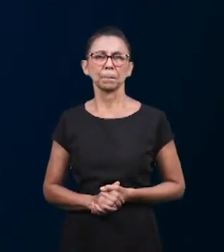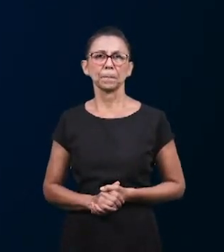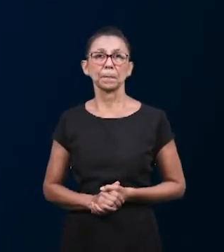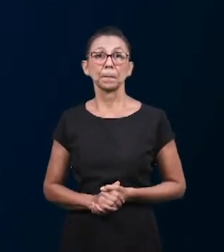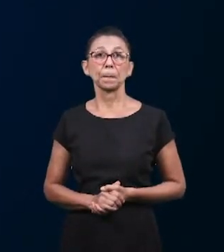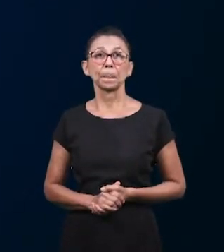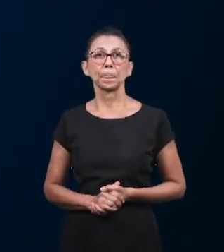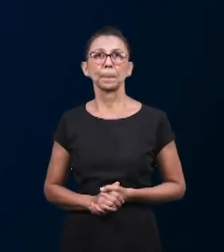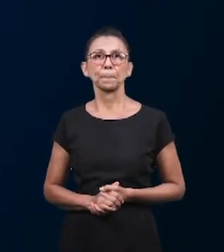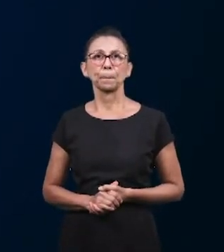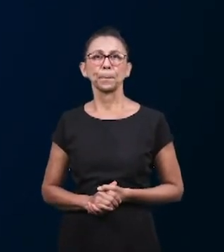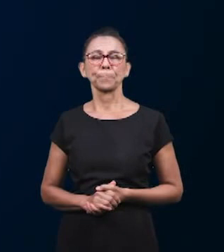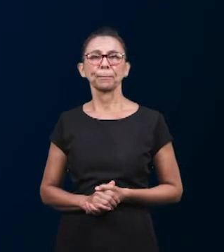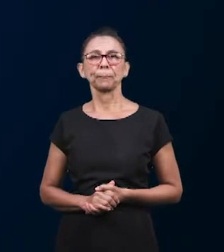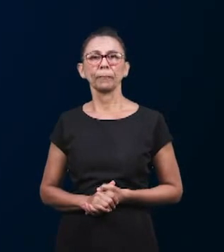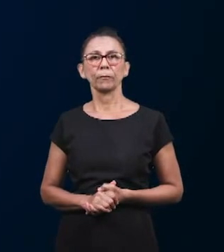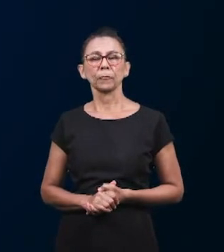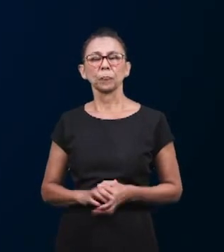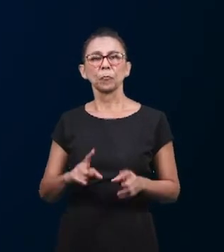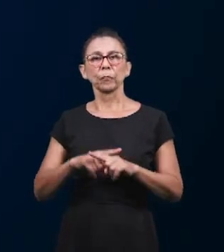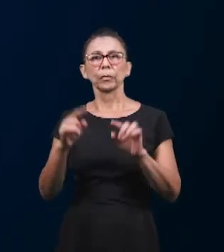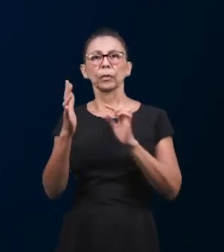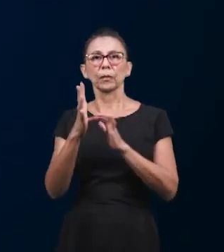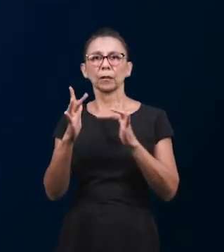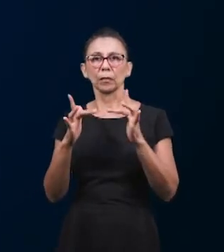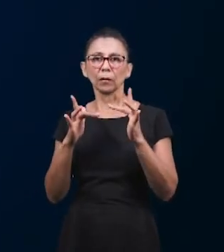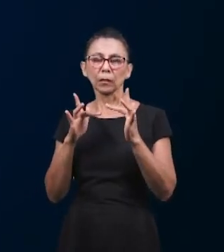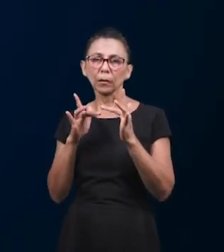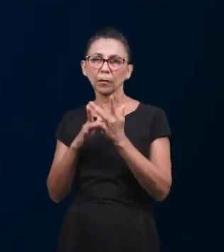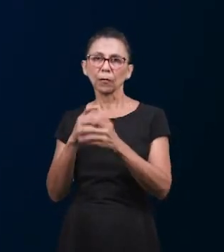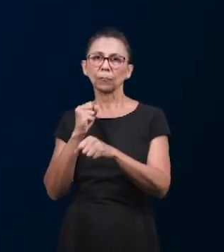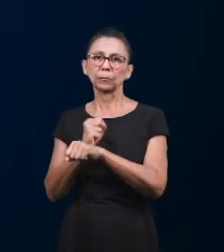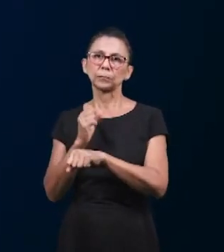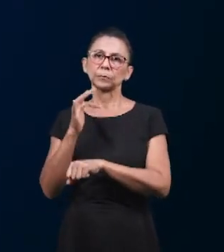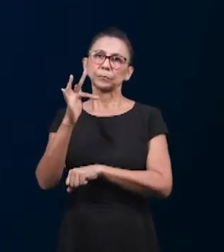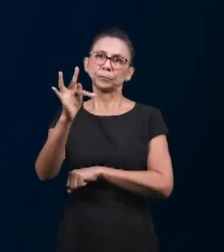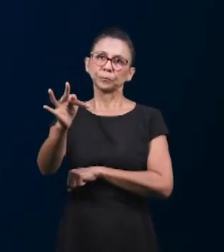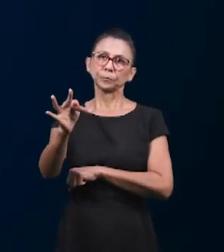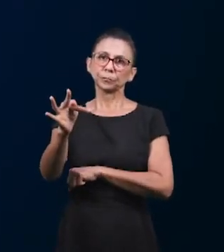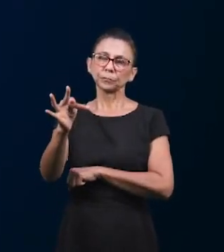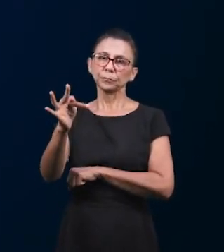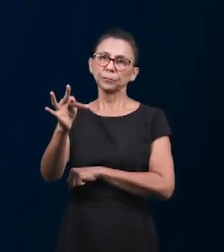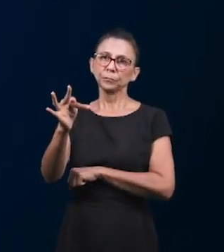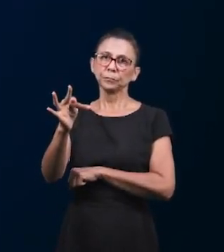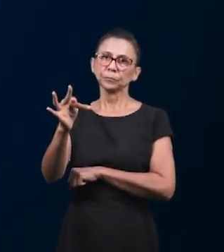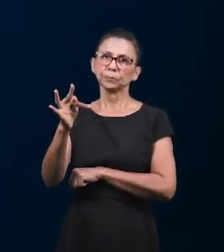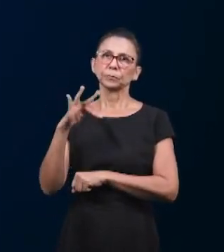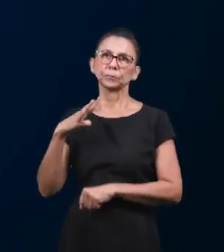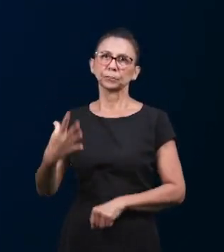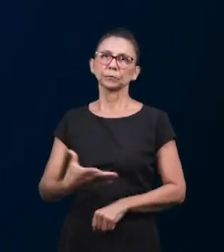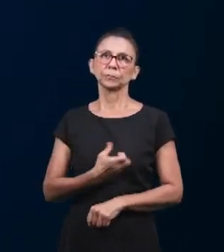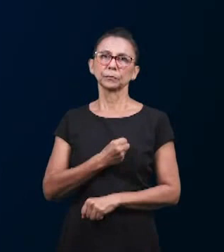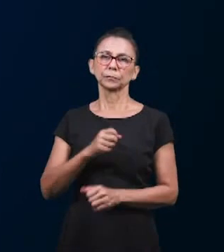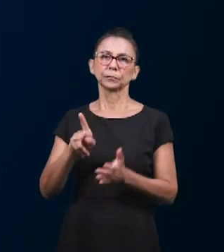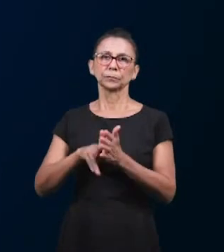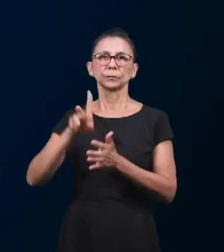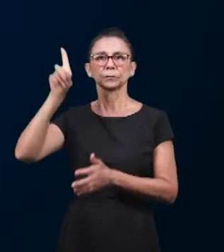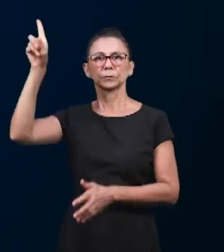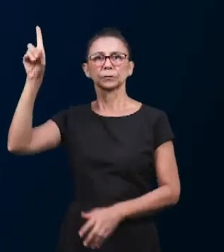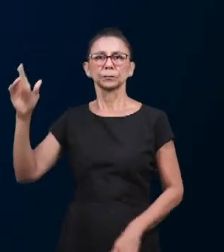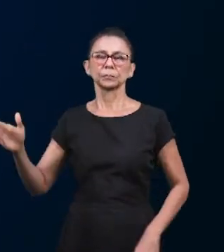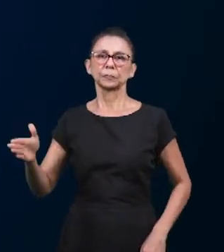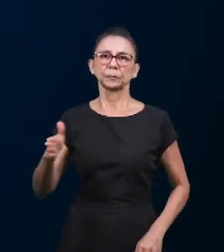introduz esperança superior pela qual chegamos a Deus. A paz do Senhor. Irmãos, a paz do